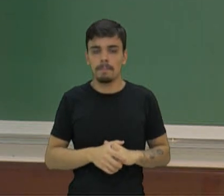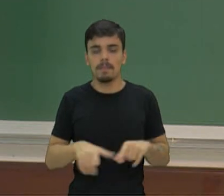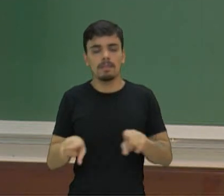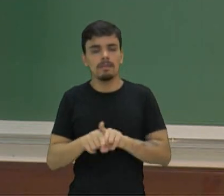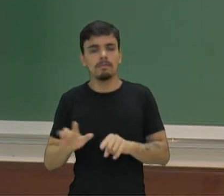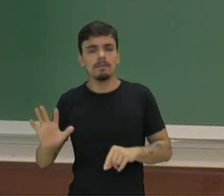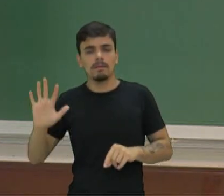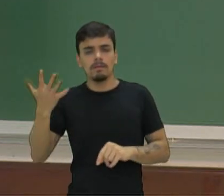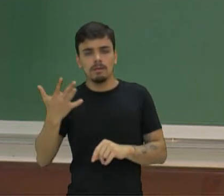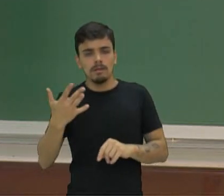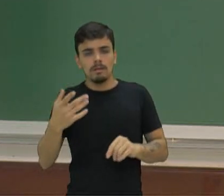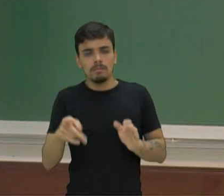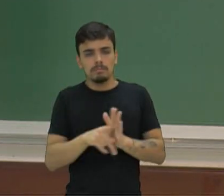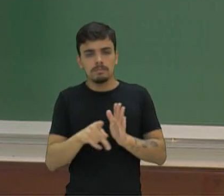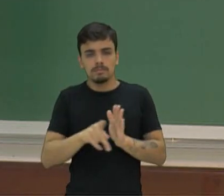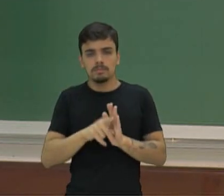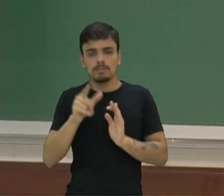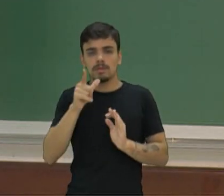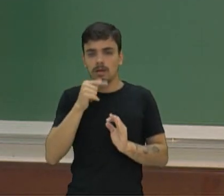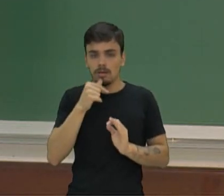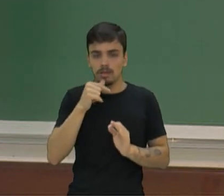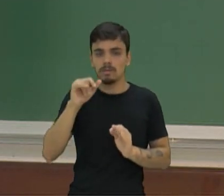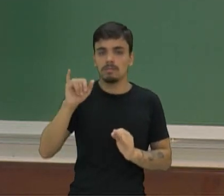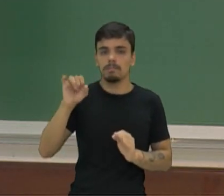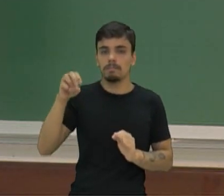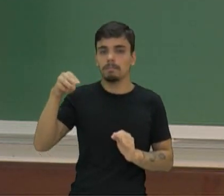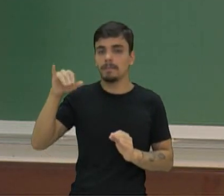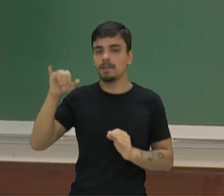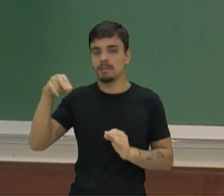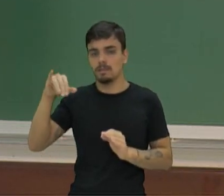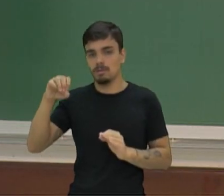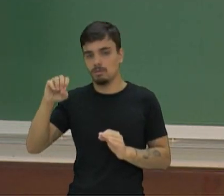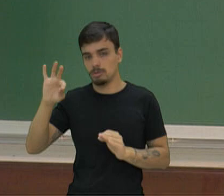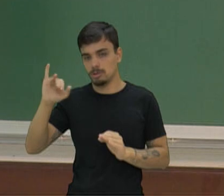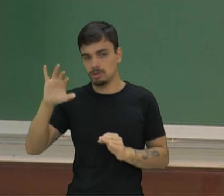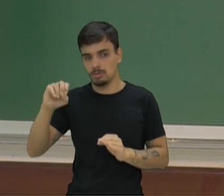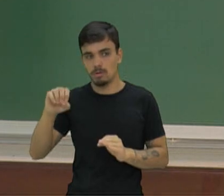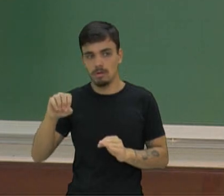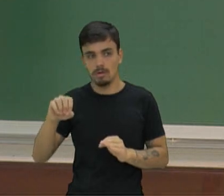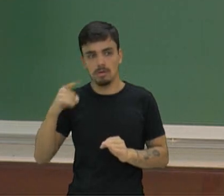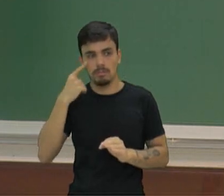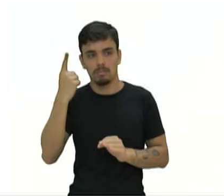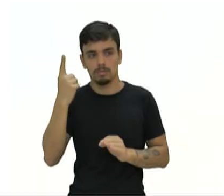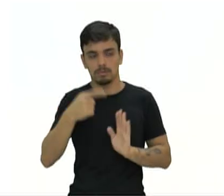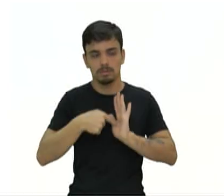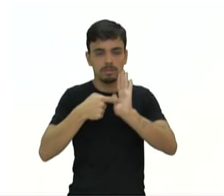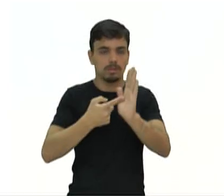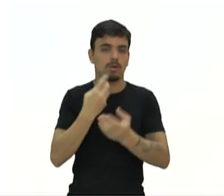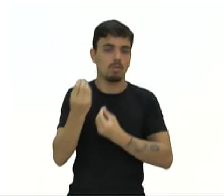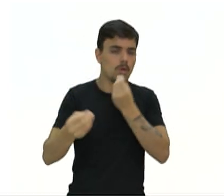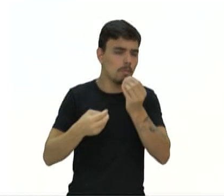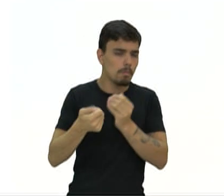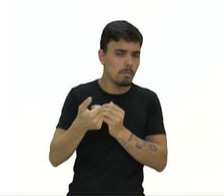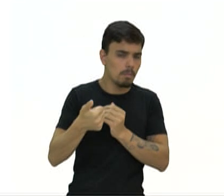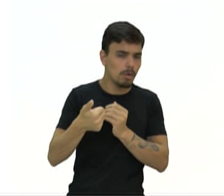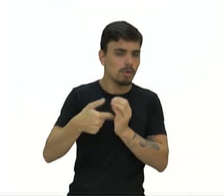ocorre a saída desse líquido amniótico ali, como eu falei. Aqui mais ou menos uma representação um pouquinho antes do